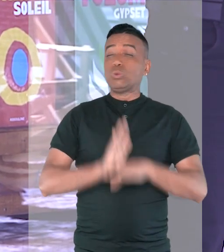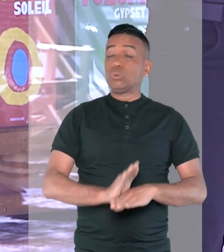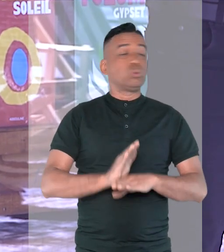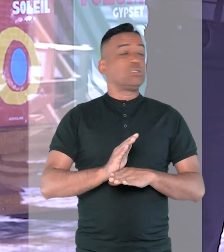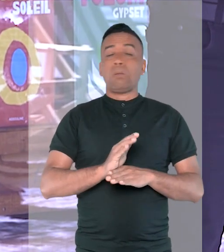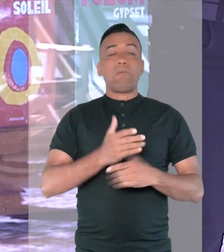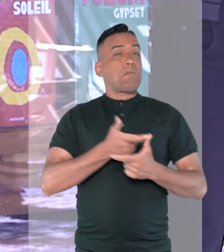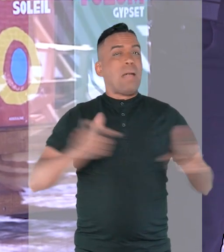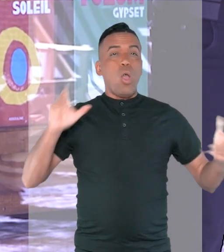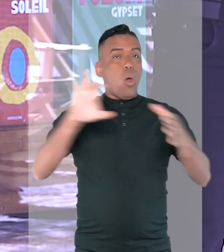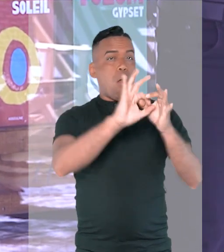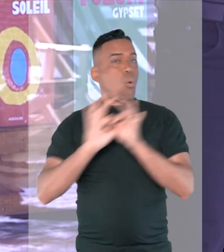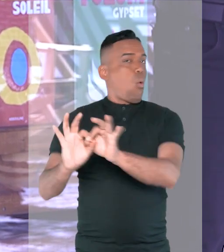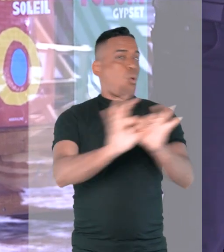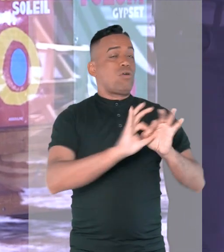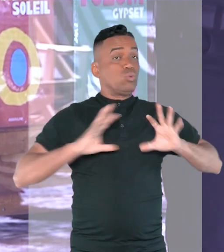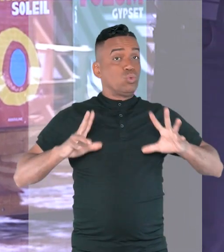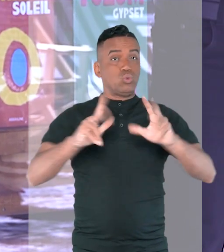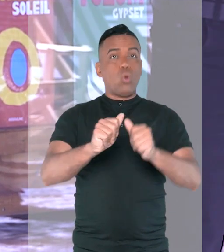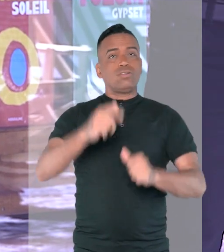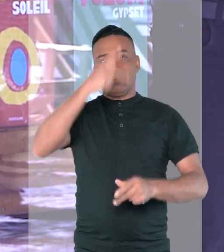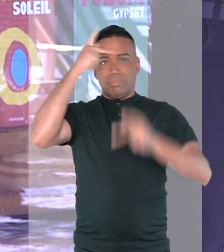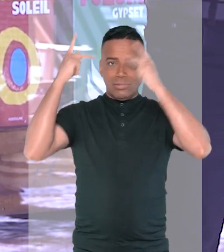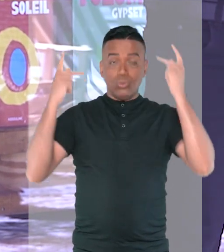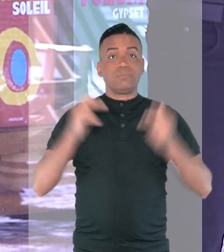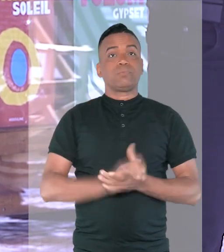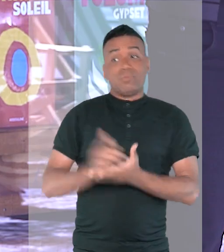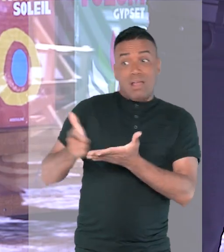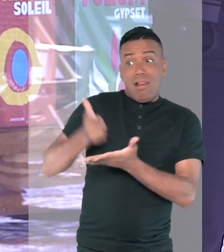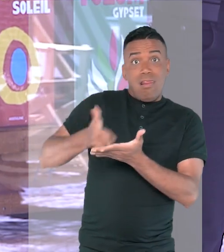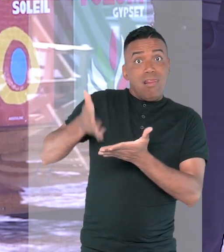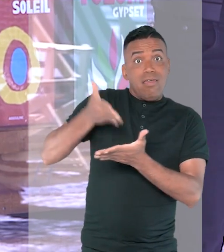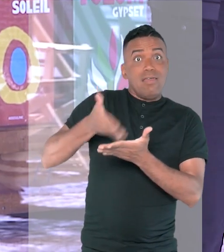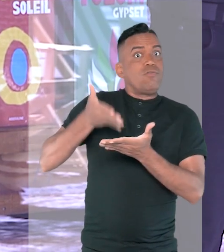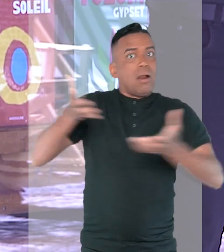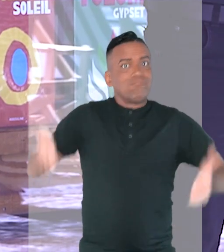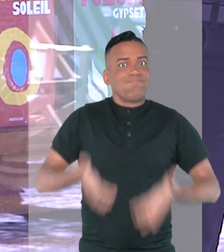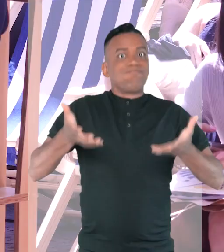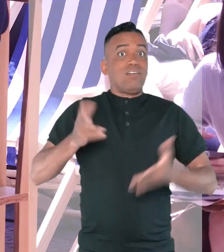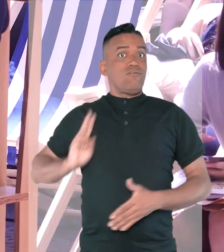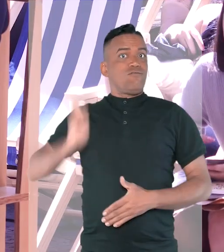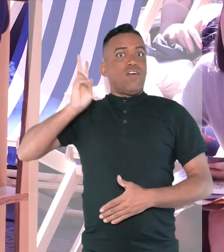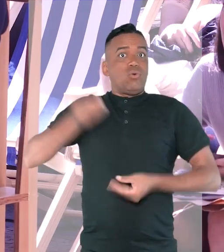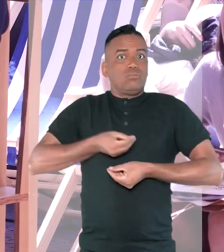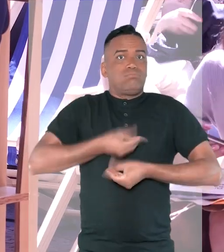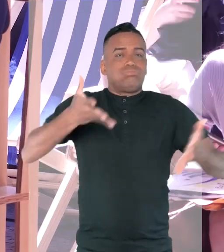onde acontece o evento. Ela é uma mulher branca de cabelos escuros e longos e veste um macacão